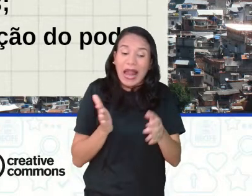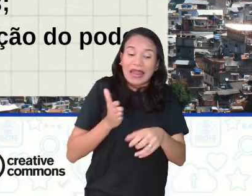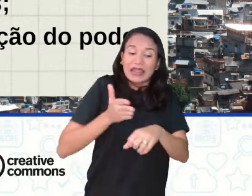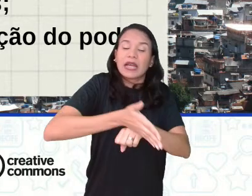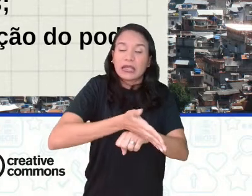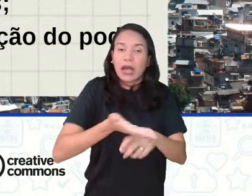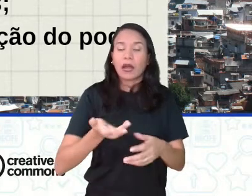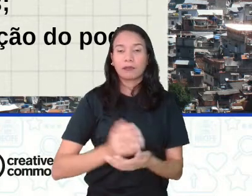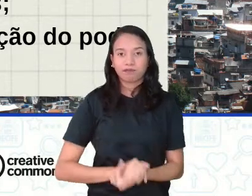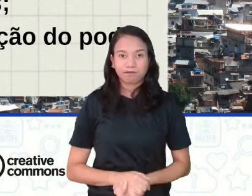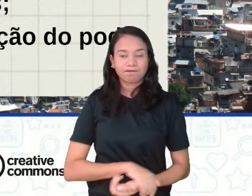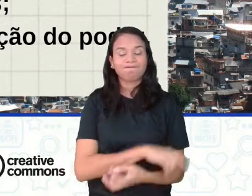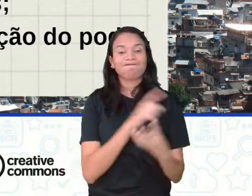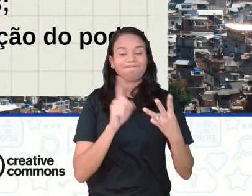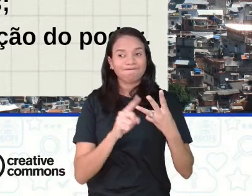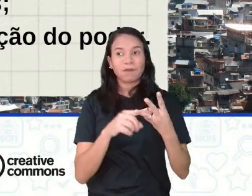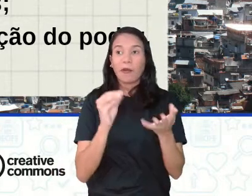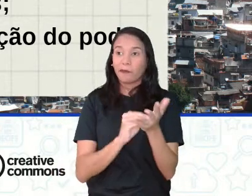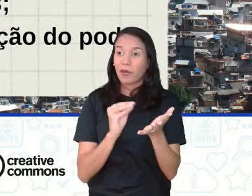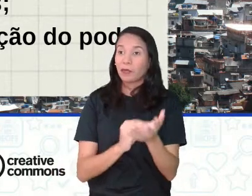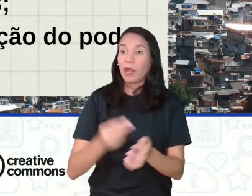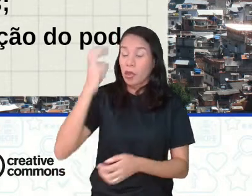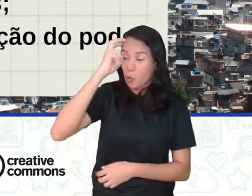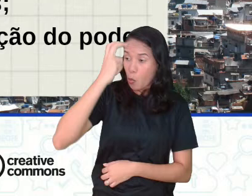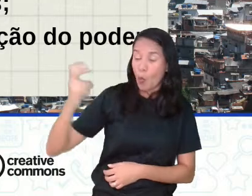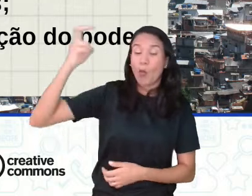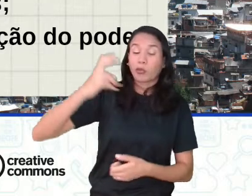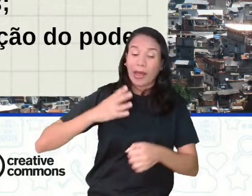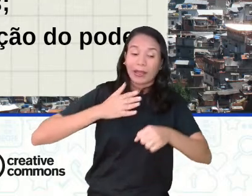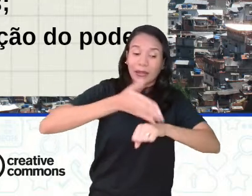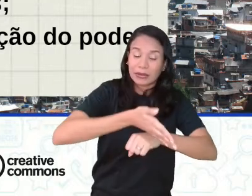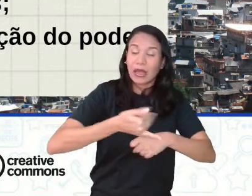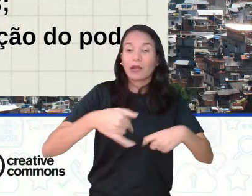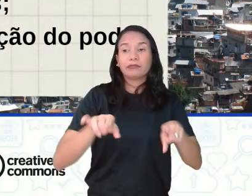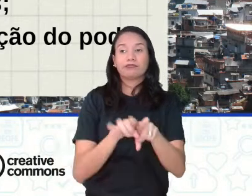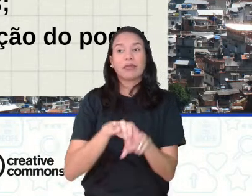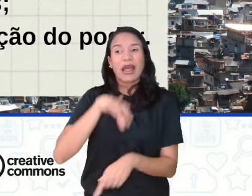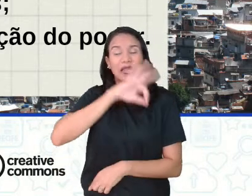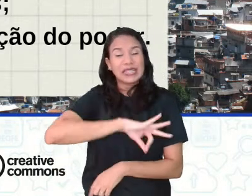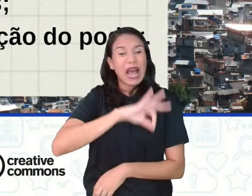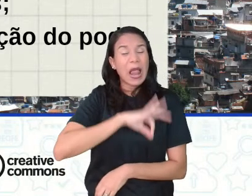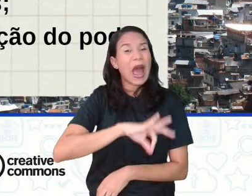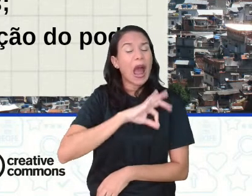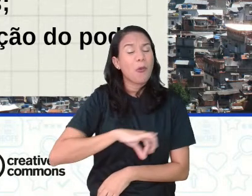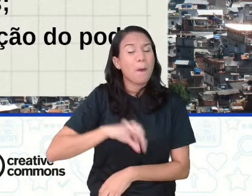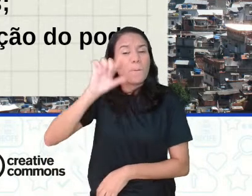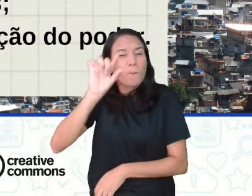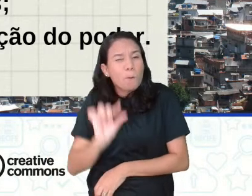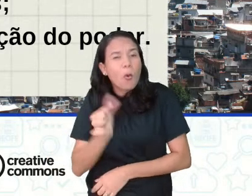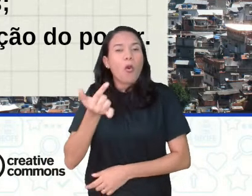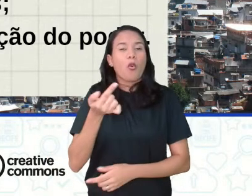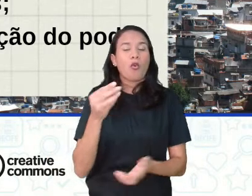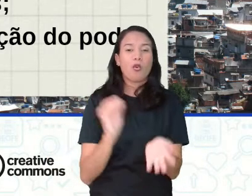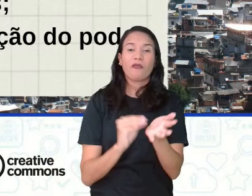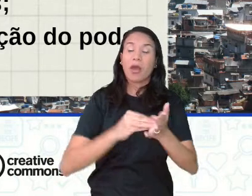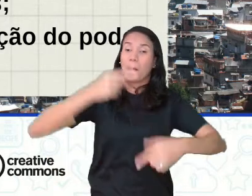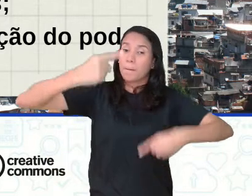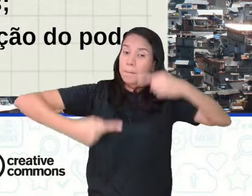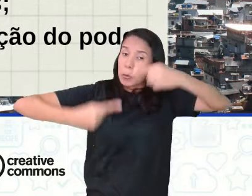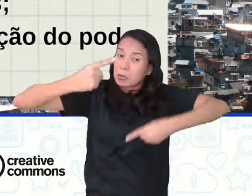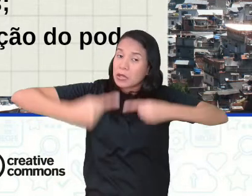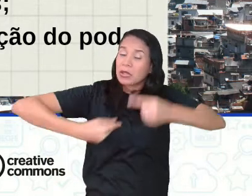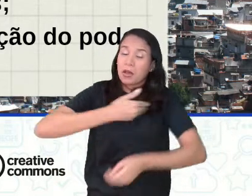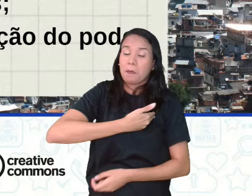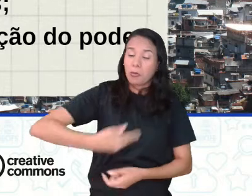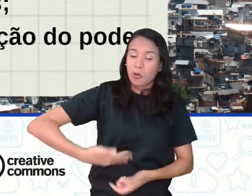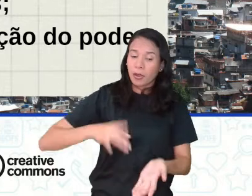qualidade, de acesso à cultura, os salários baixos, né? Faltas de políticas